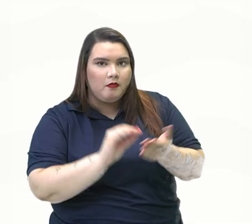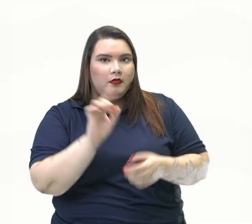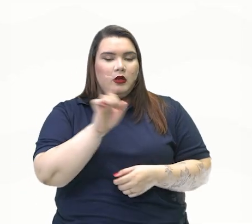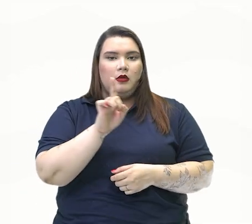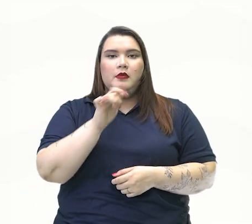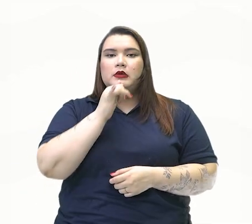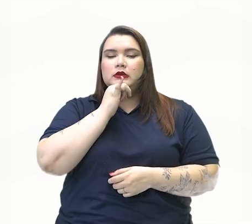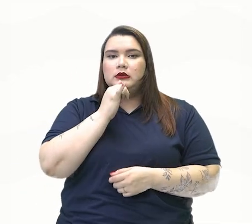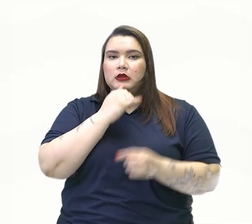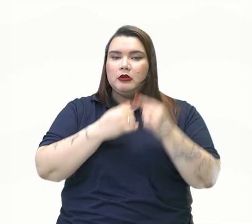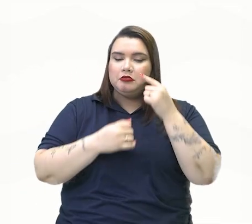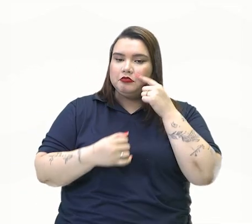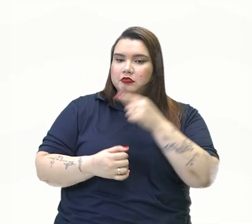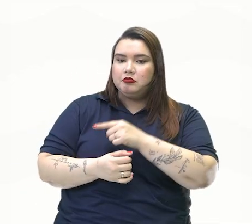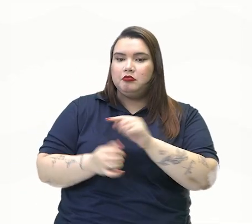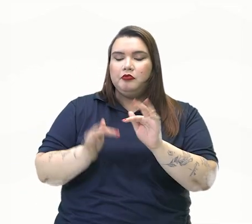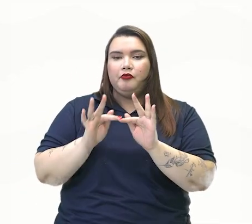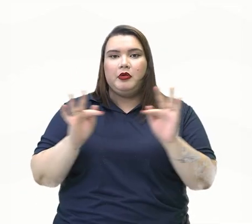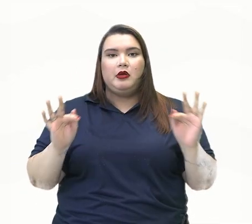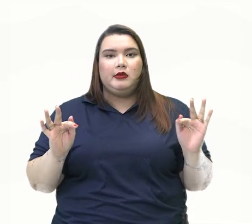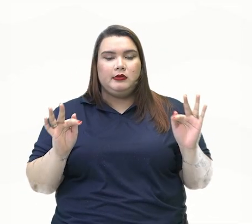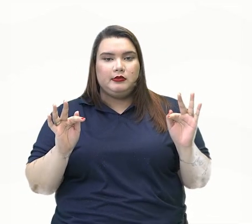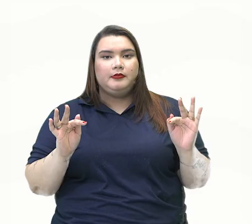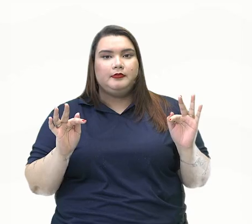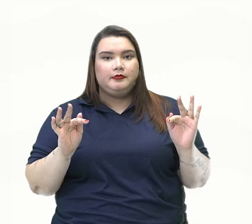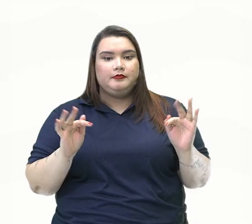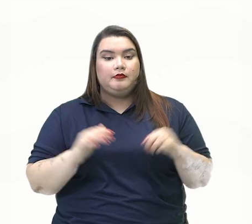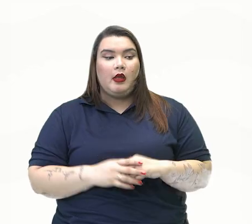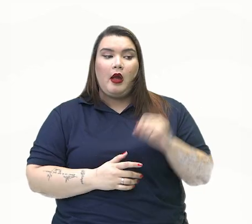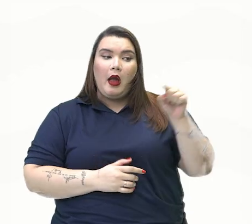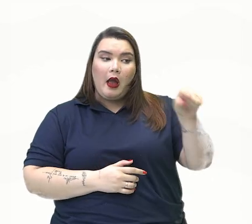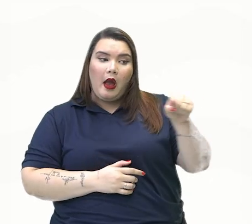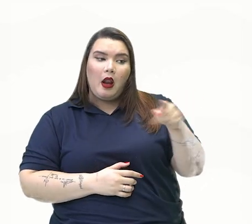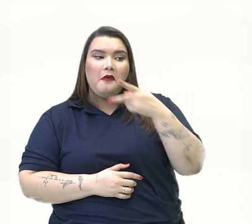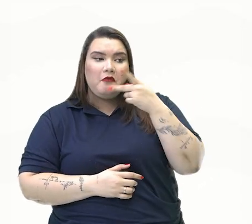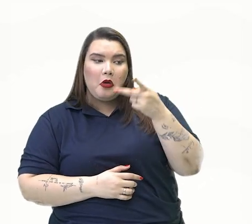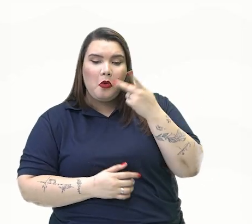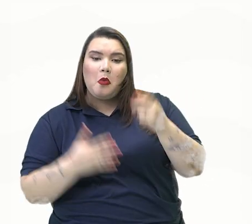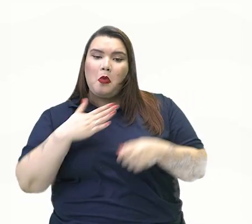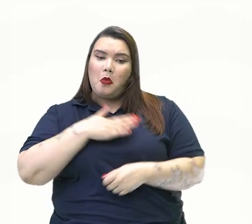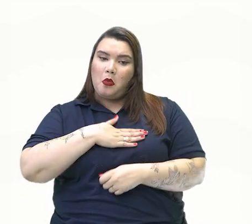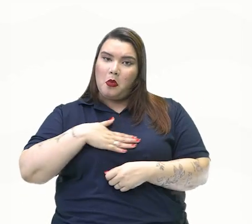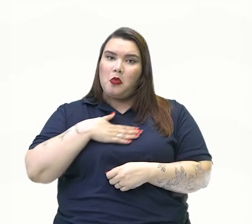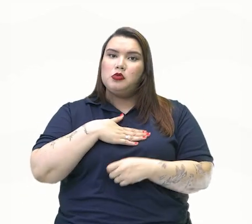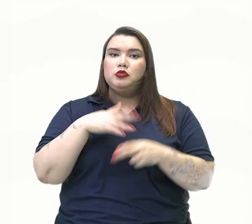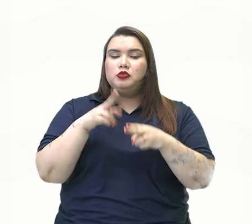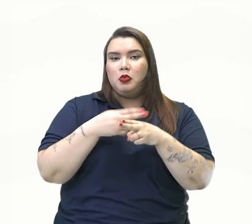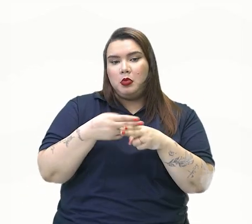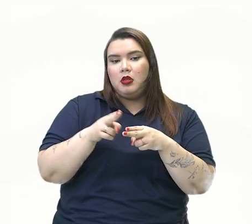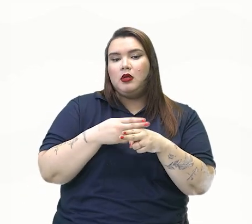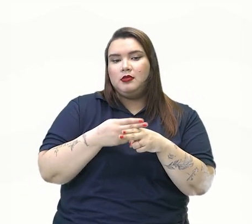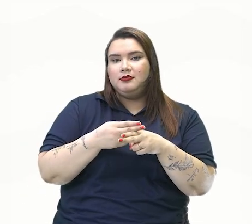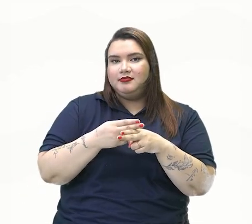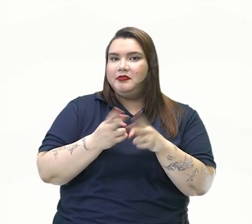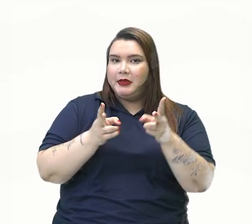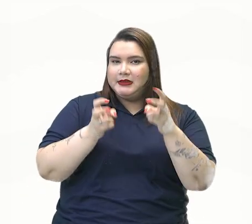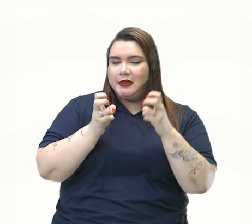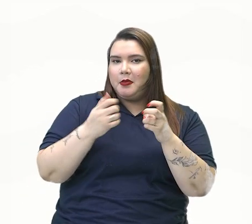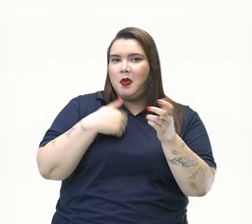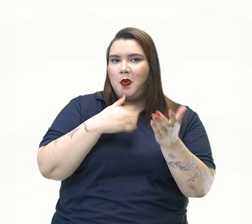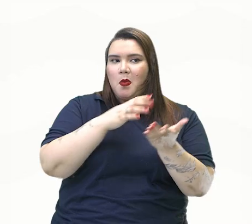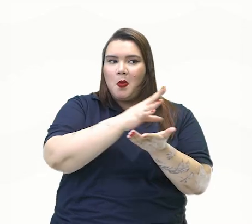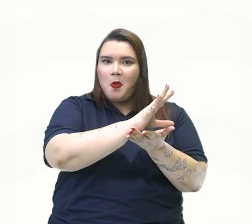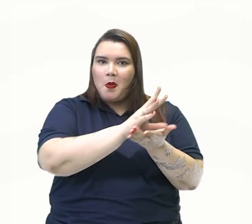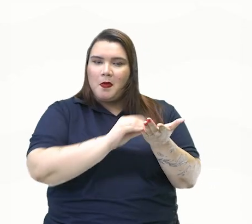she said that she liked chocolate. Então, ela disse que gosta de chocolate. Então, estou repetindo algo que ela